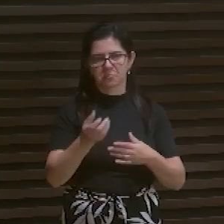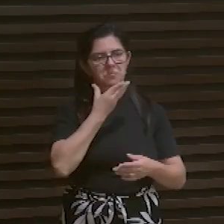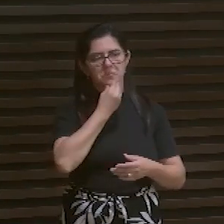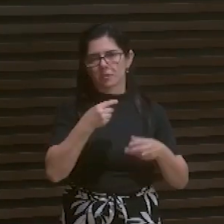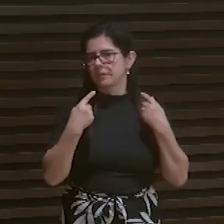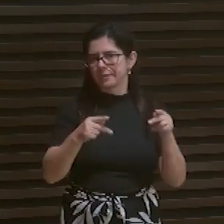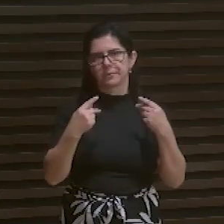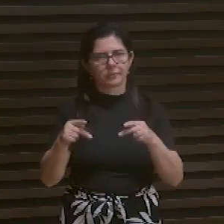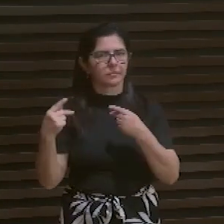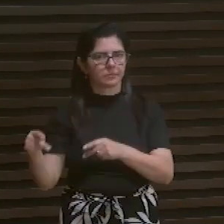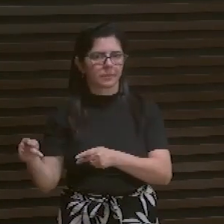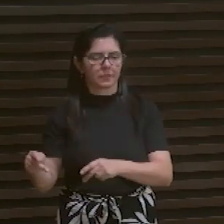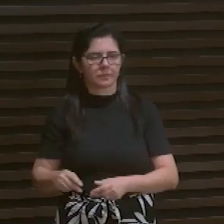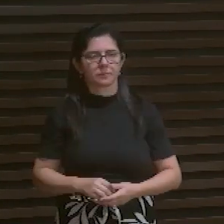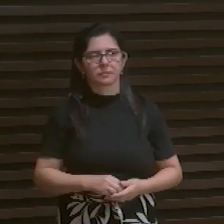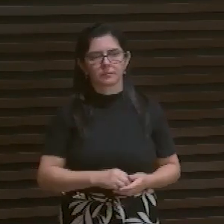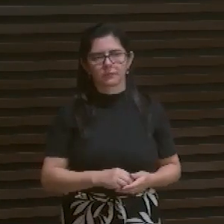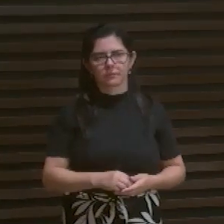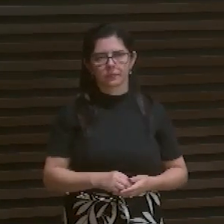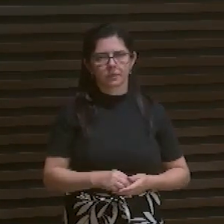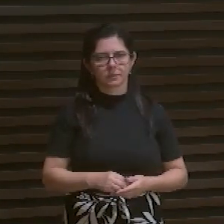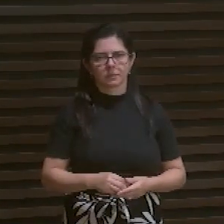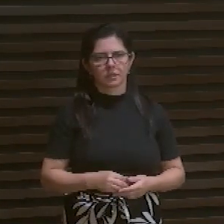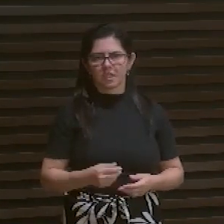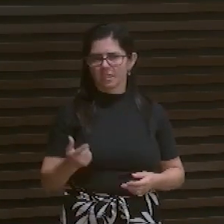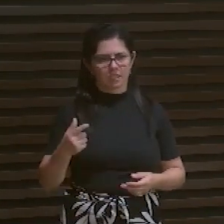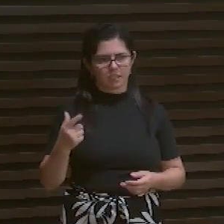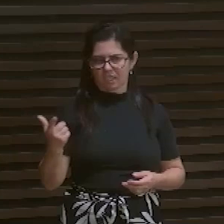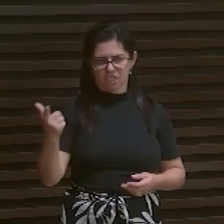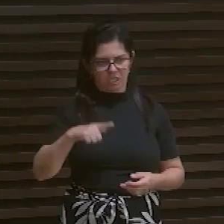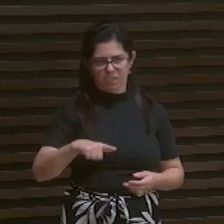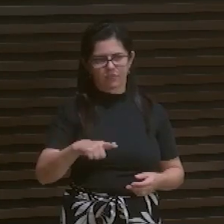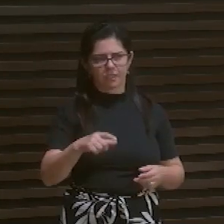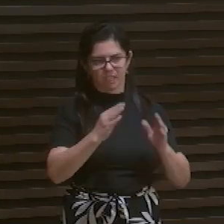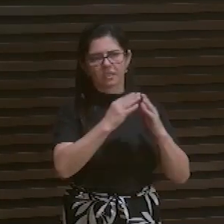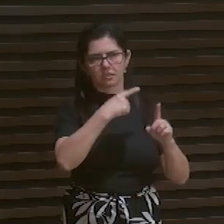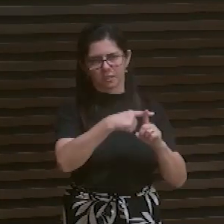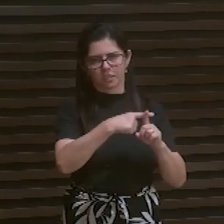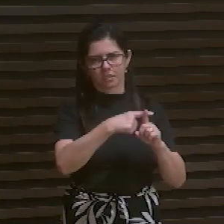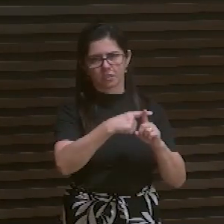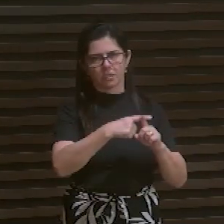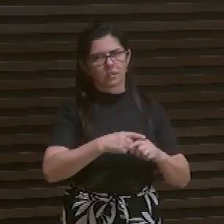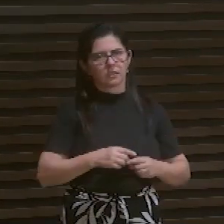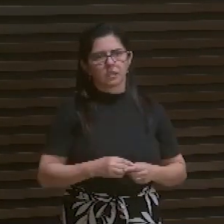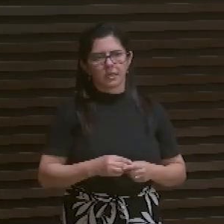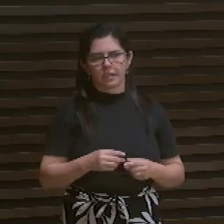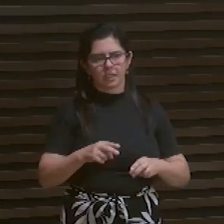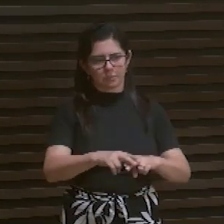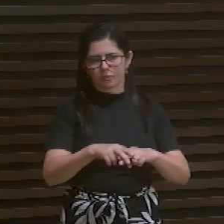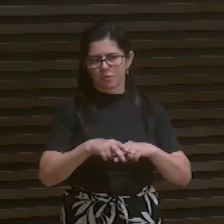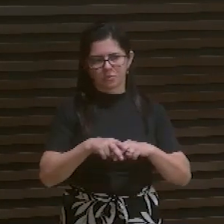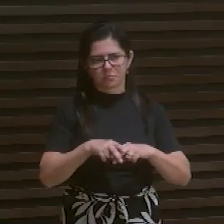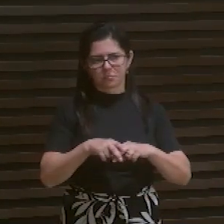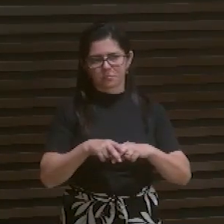aqui. Então, deixar de ir à igreja é o problema. Deixar de ouvir a mensagem por causa de quem está